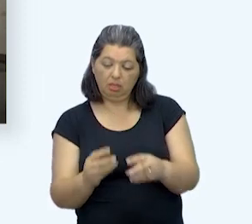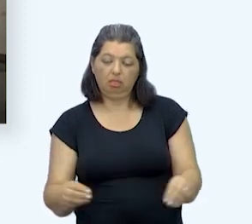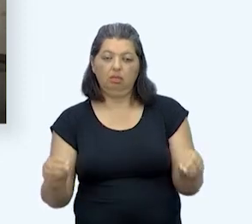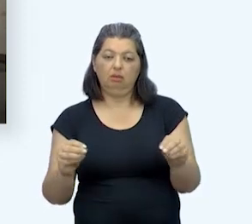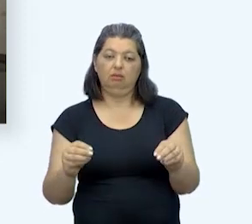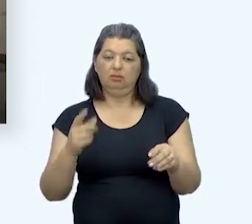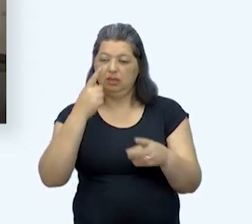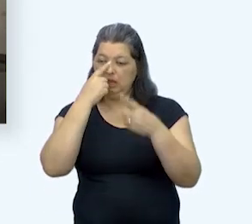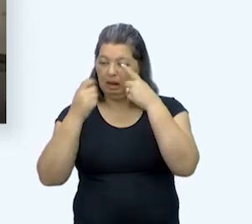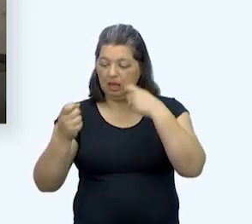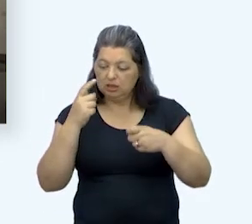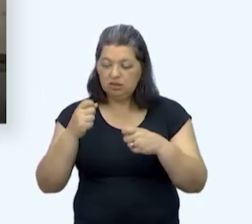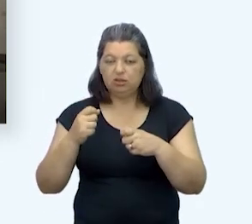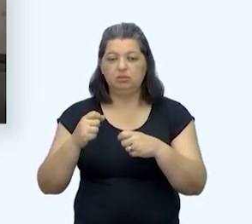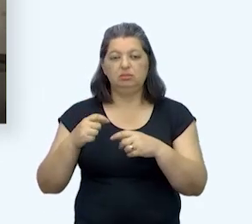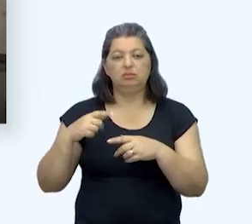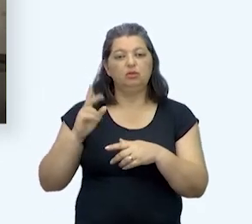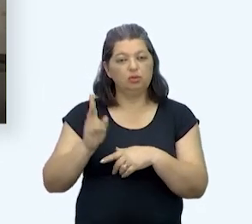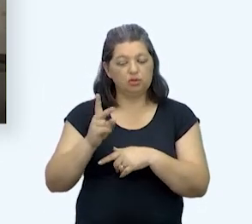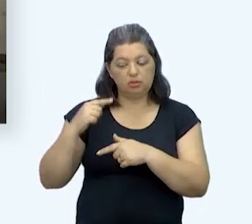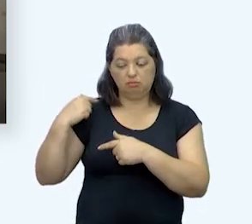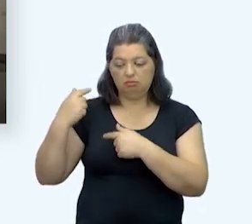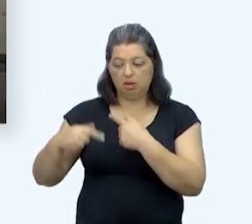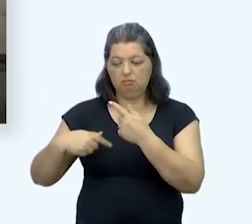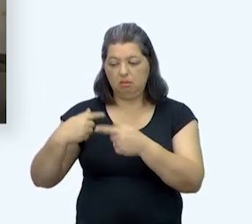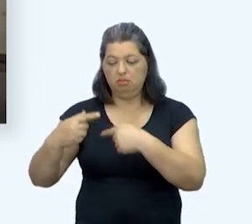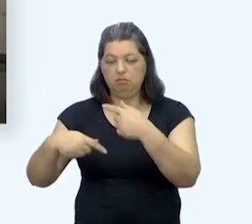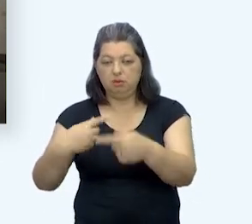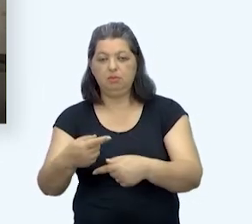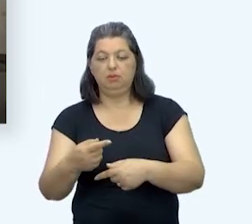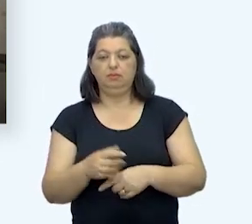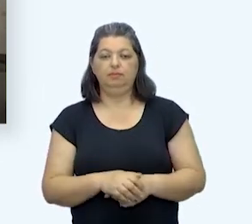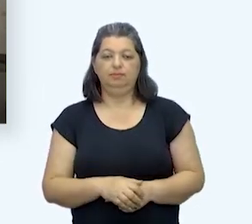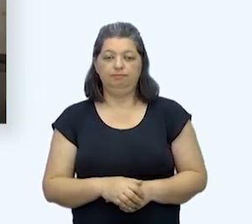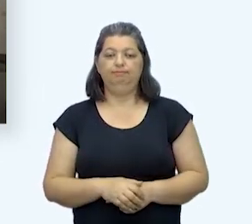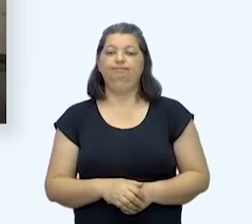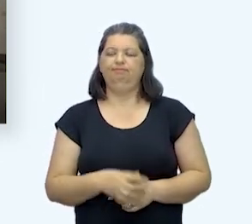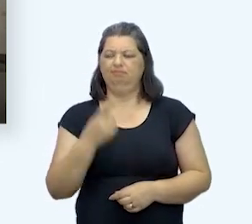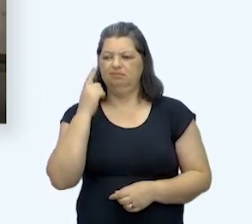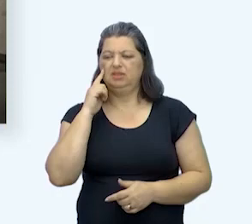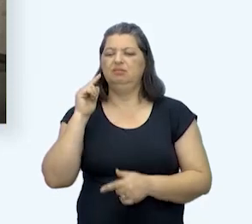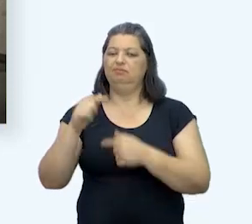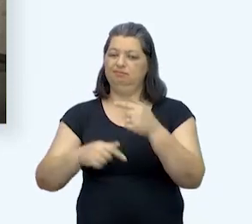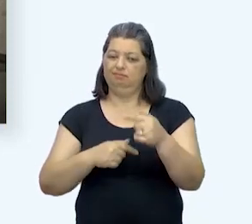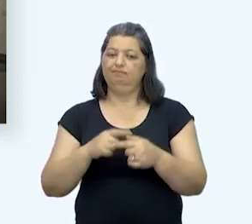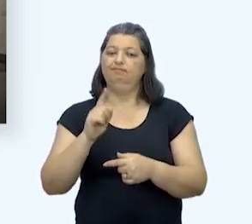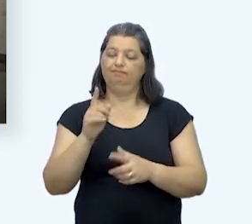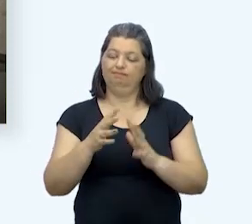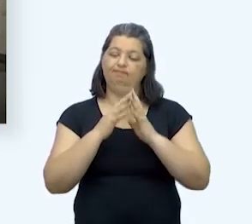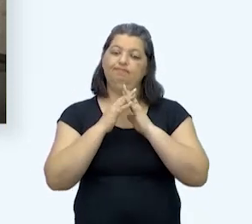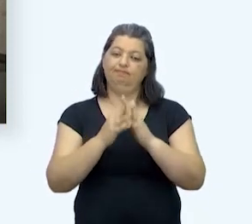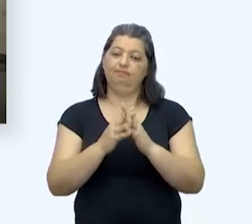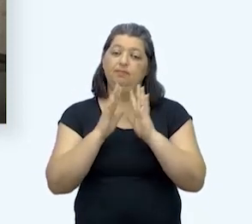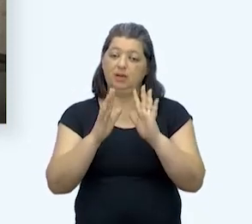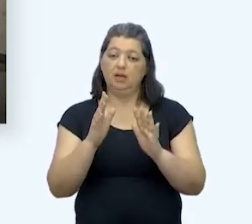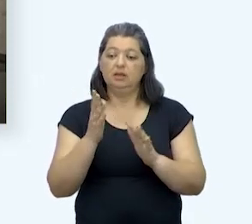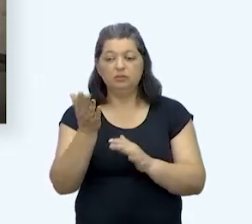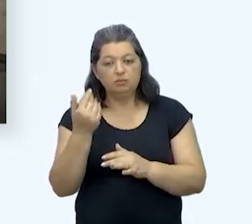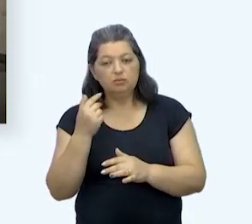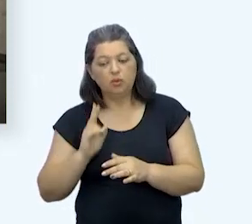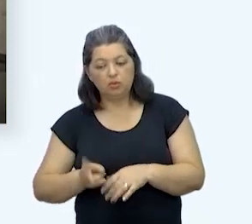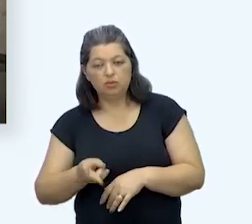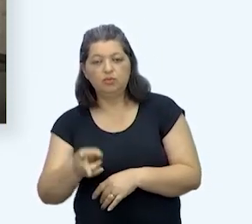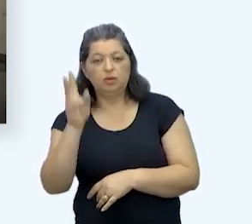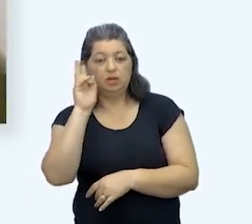atravessou várias gerações e vai continuar atravessando. Que herança. É complicado, mas vamos continuar